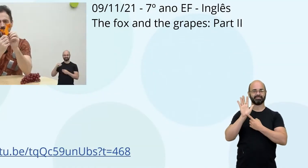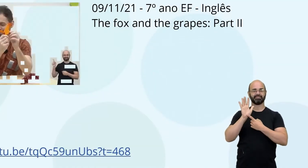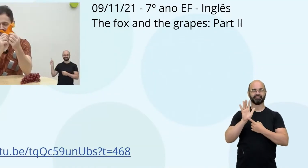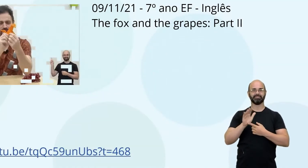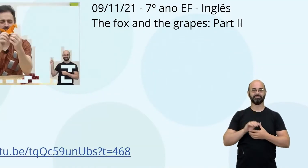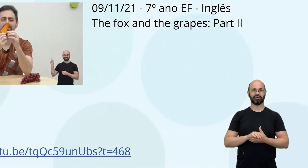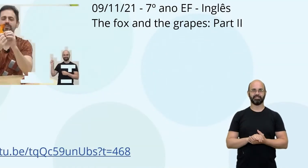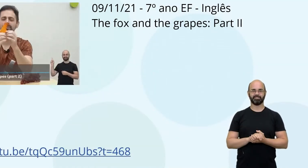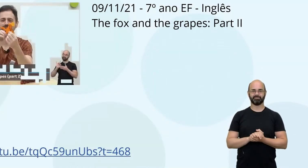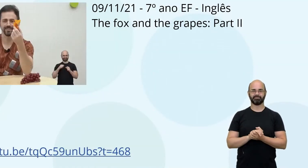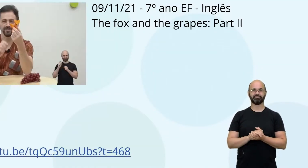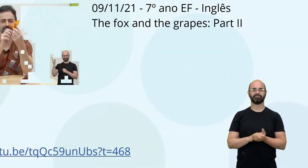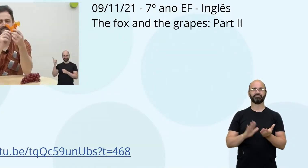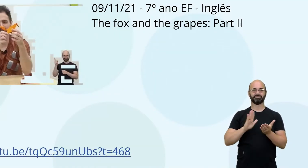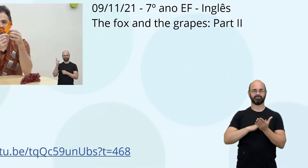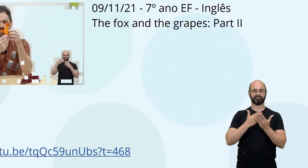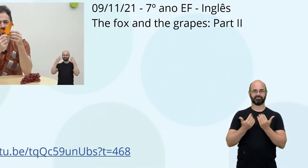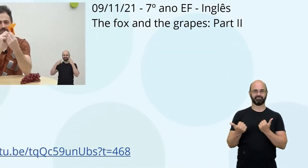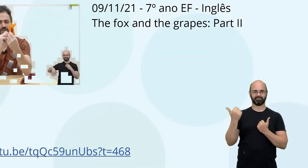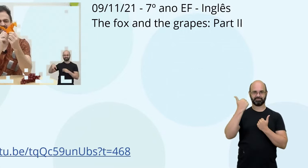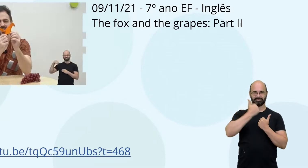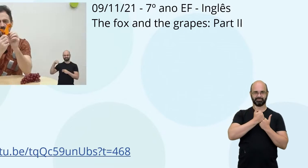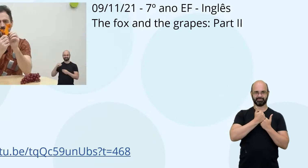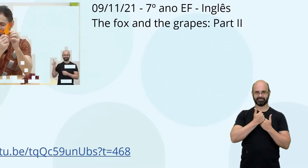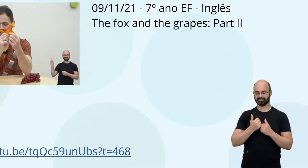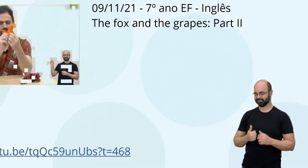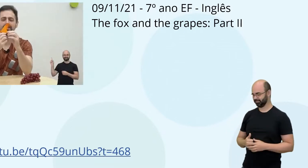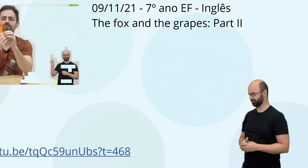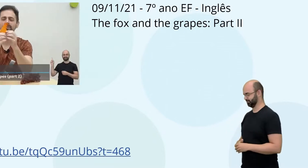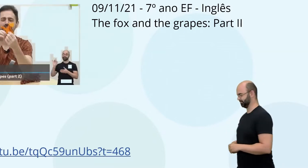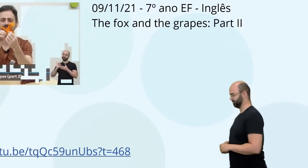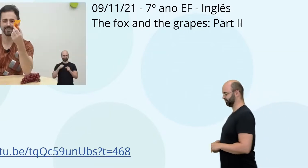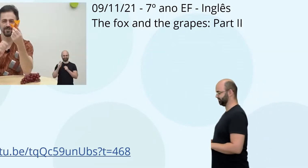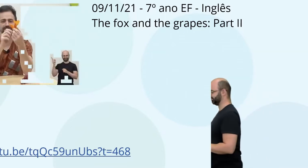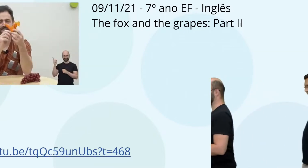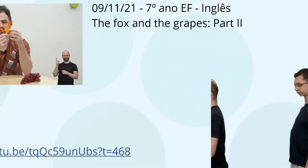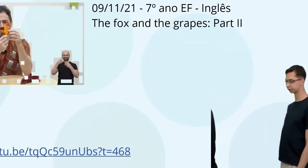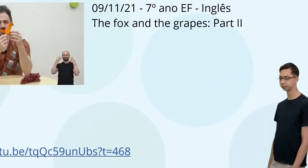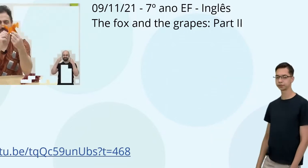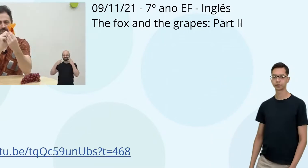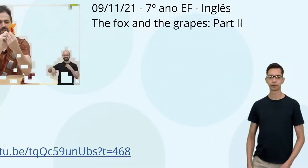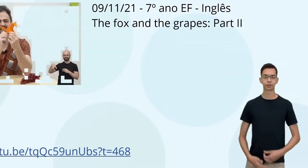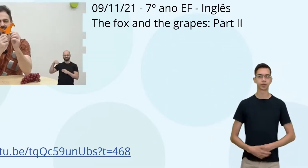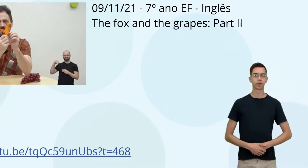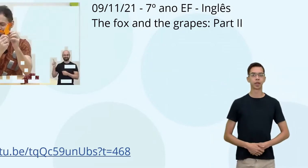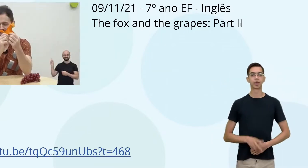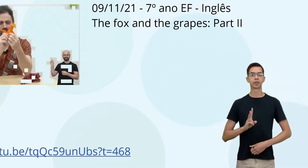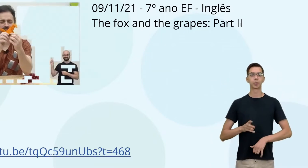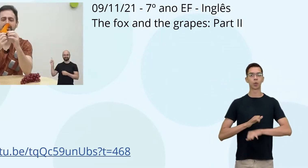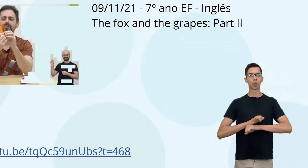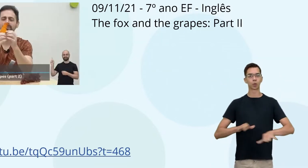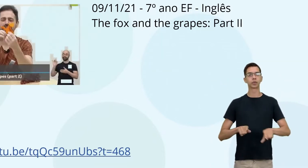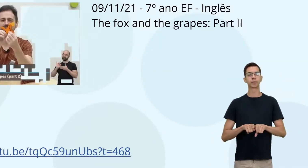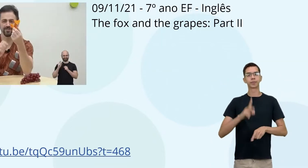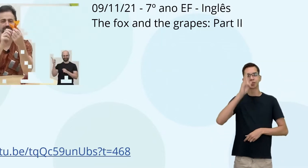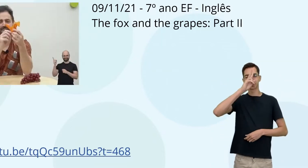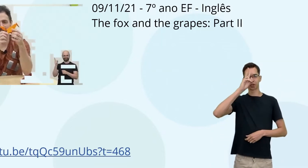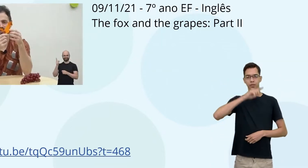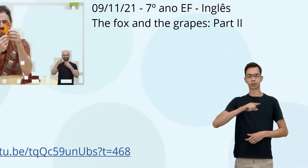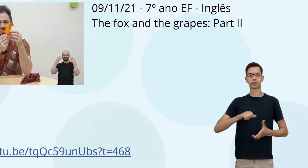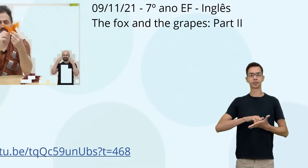têm tem um link aí para vocês, e eu faço uma contação de história também, que é uma atividade que vocês podem fazer mais para